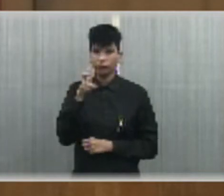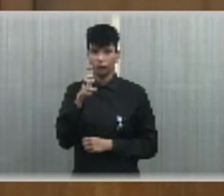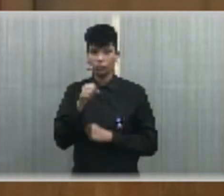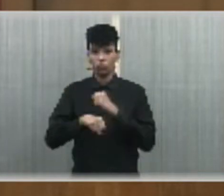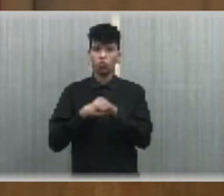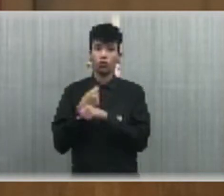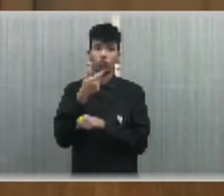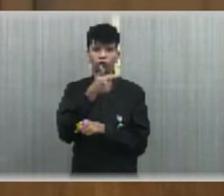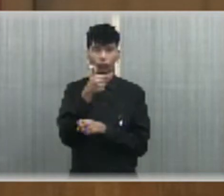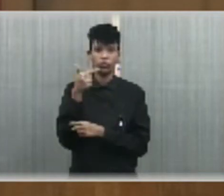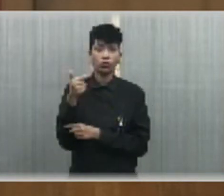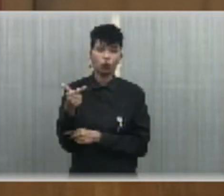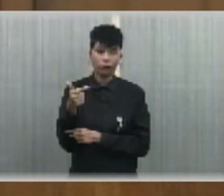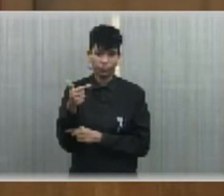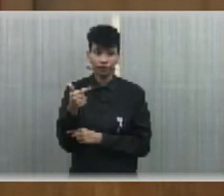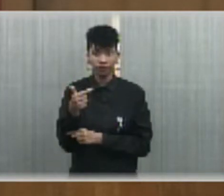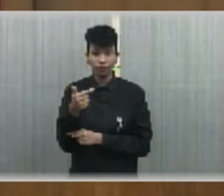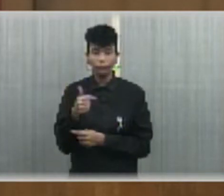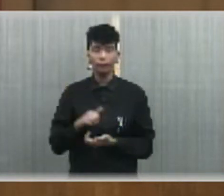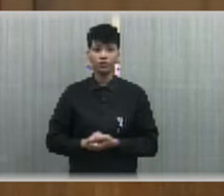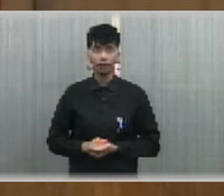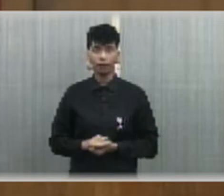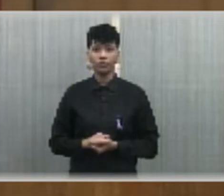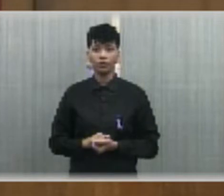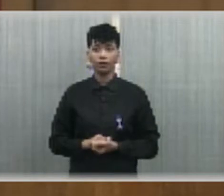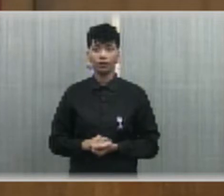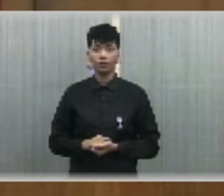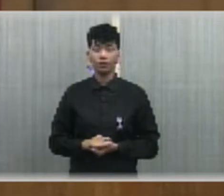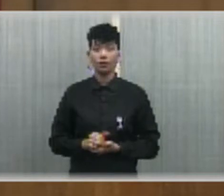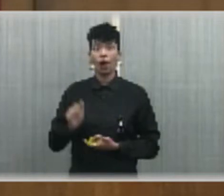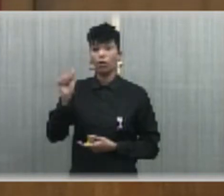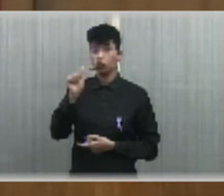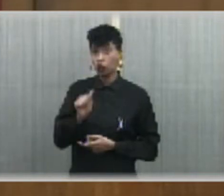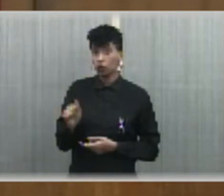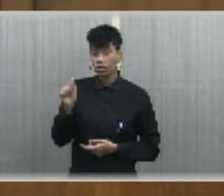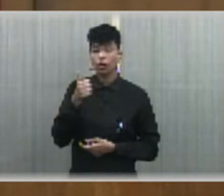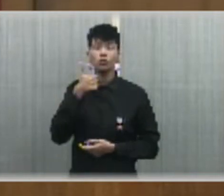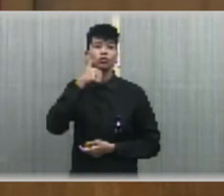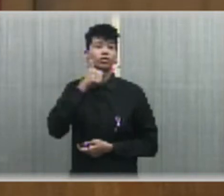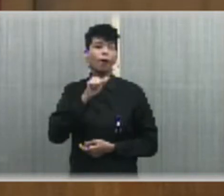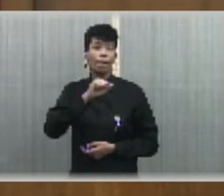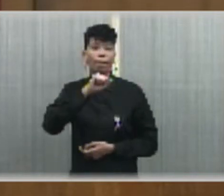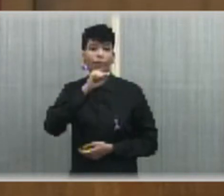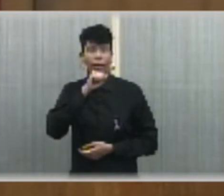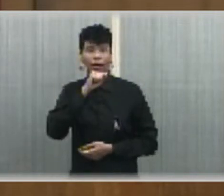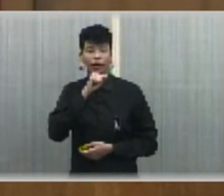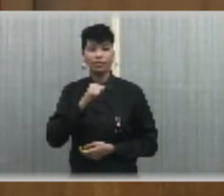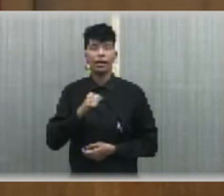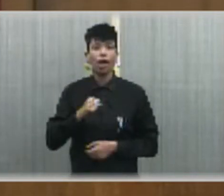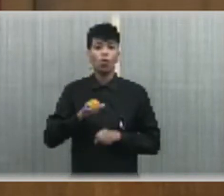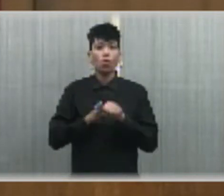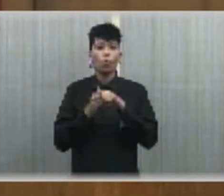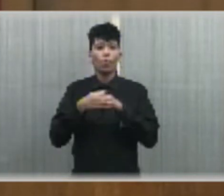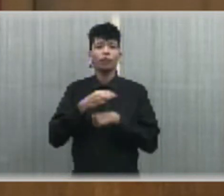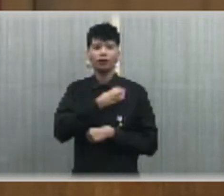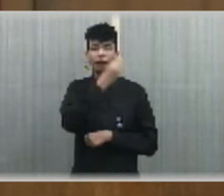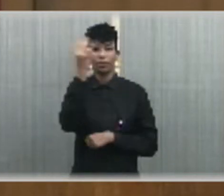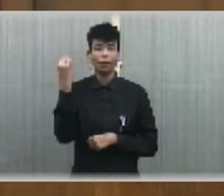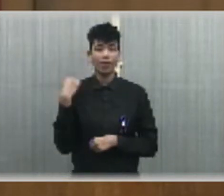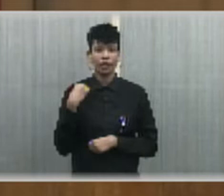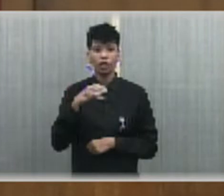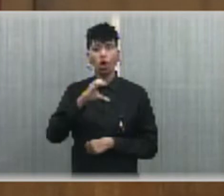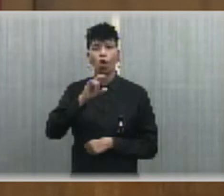AL 28445/2022, que reconhece de utilidade pública a Associação de Mães da Santa Maria da Codipe 3 e